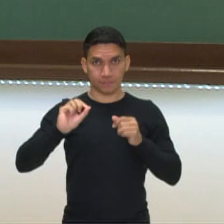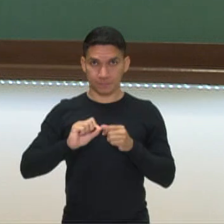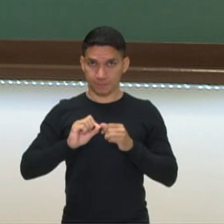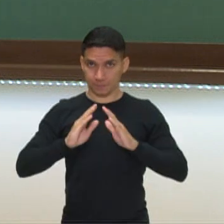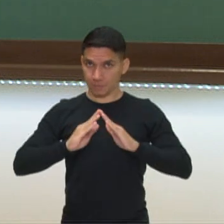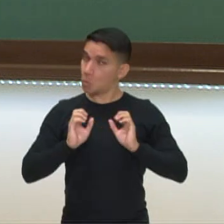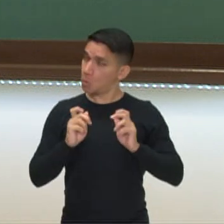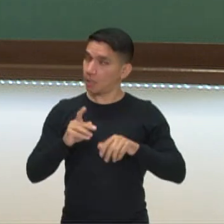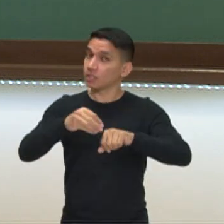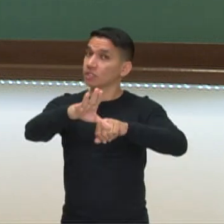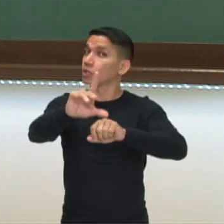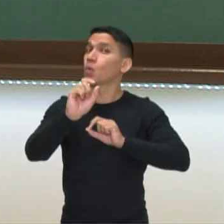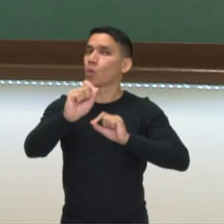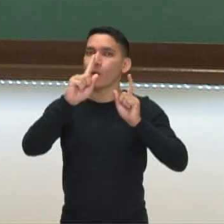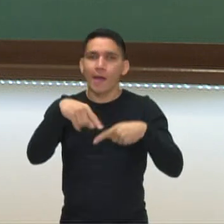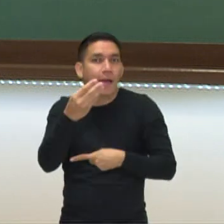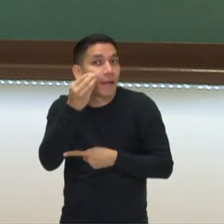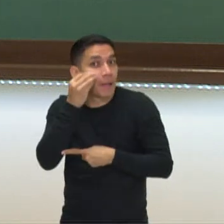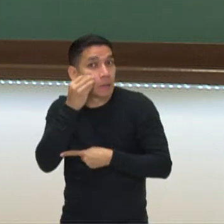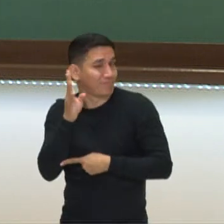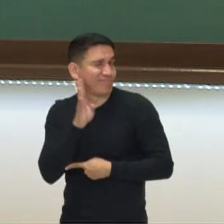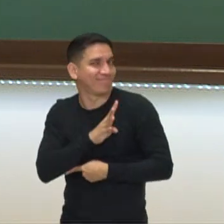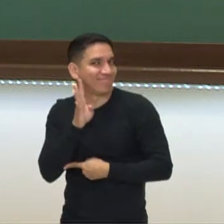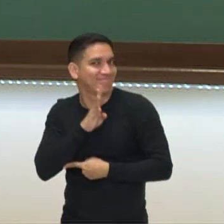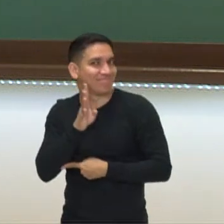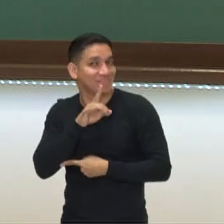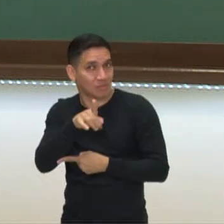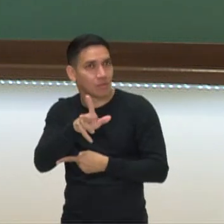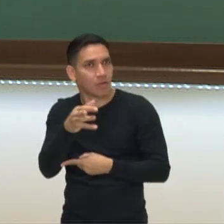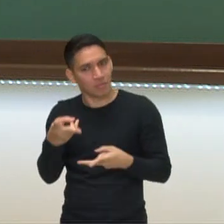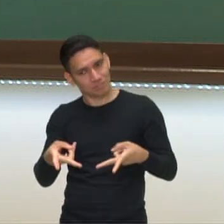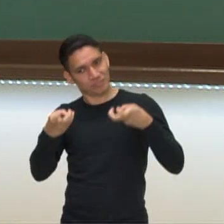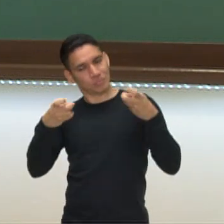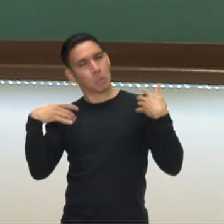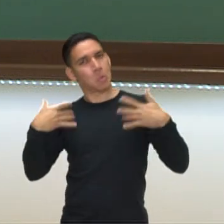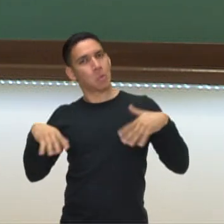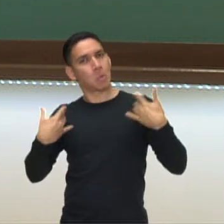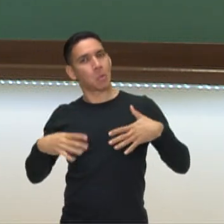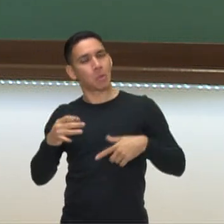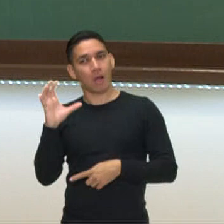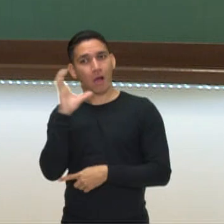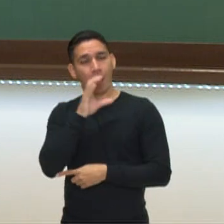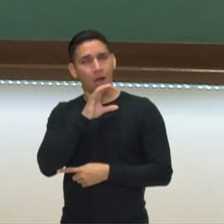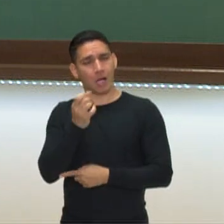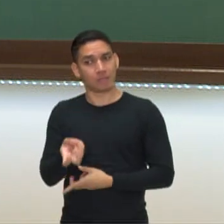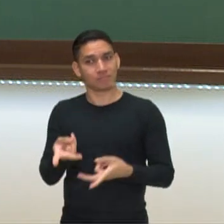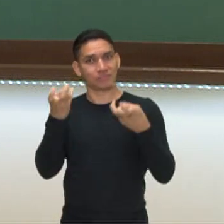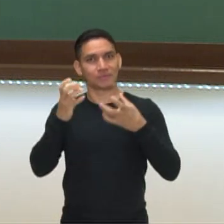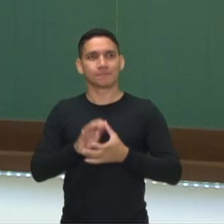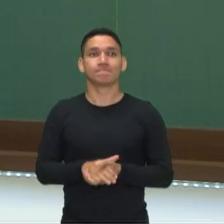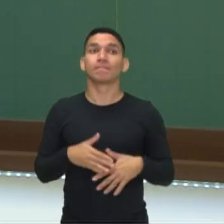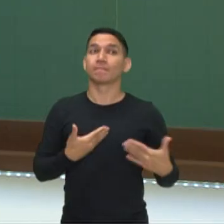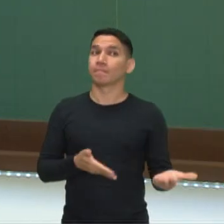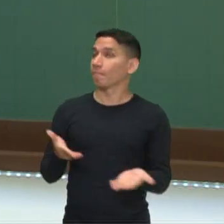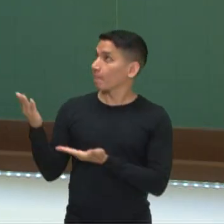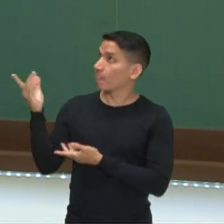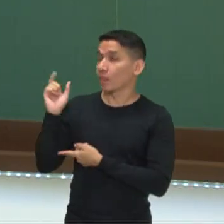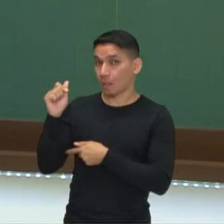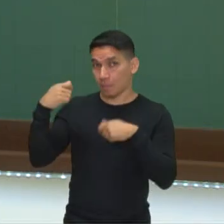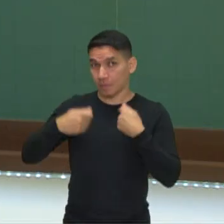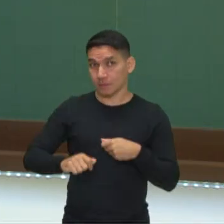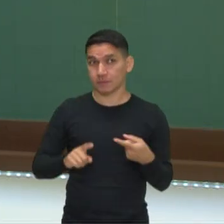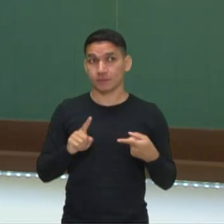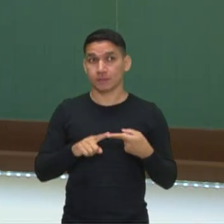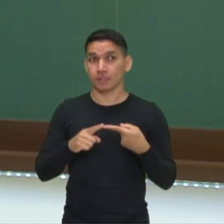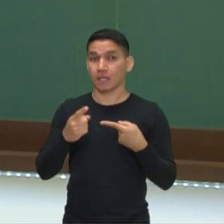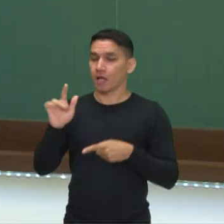depois, fica a dica, é uma experiência bem legal que vocês vão ver os resultados bem rápido. Então, para isso, vocês vão precisar